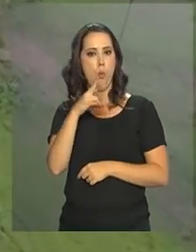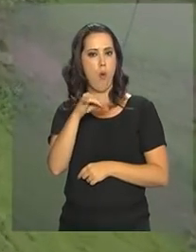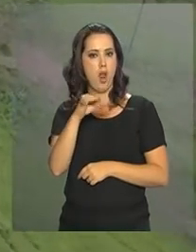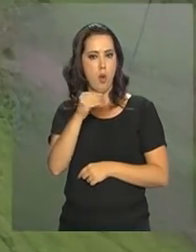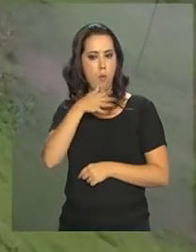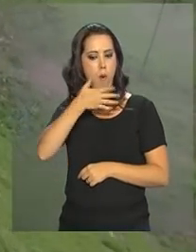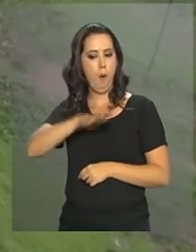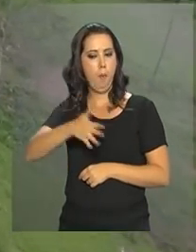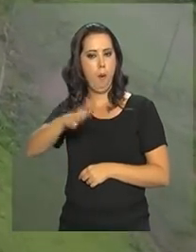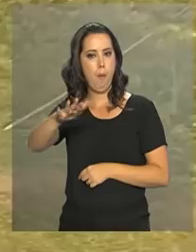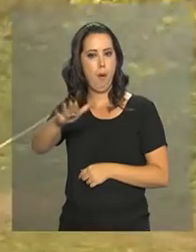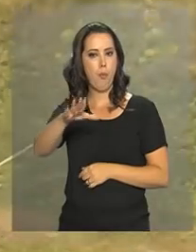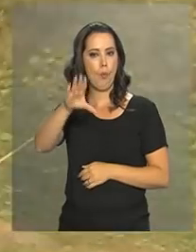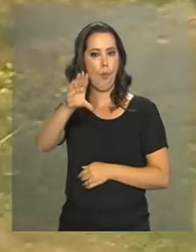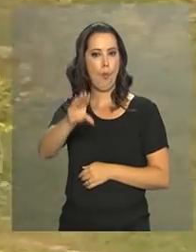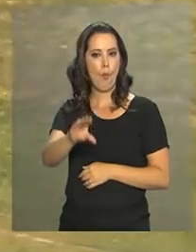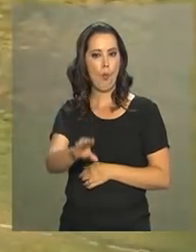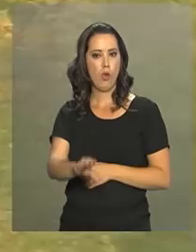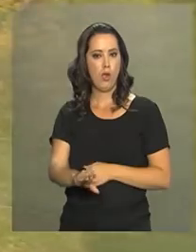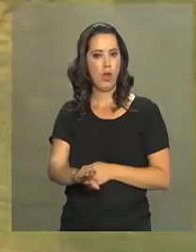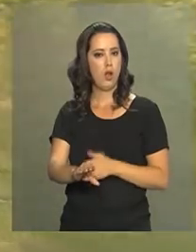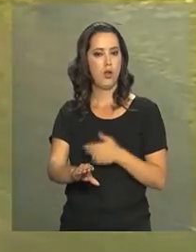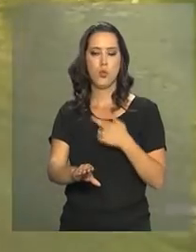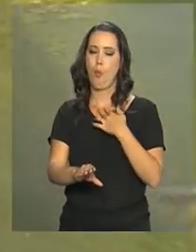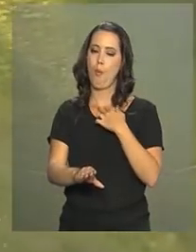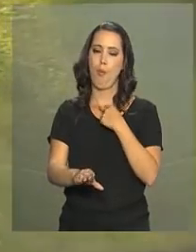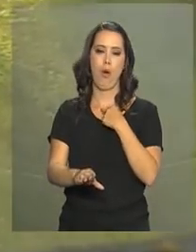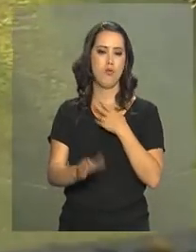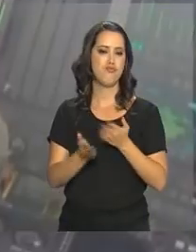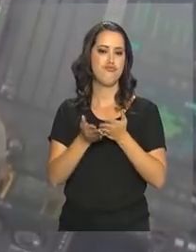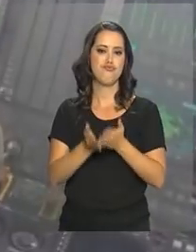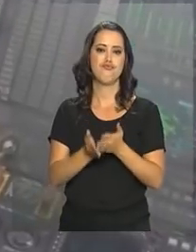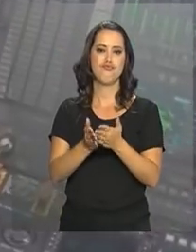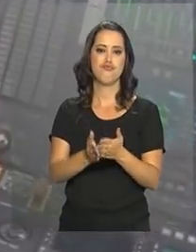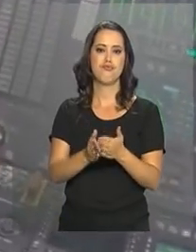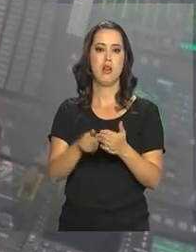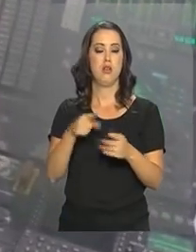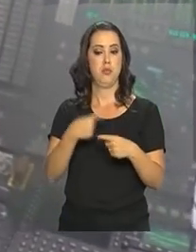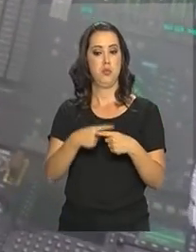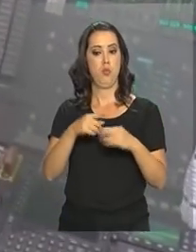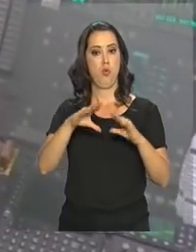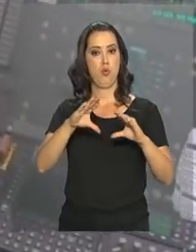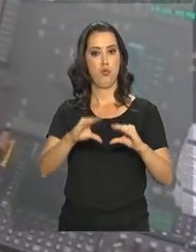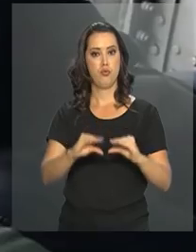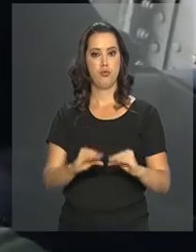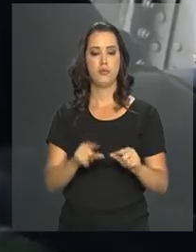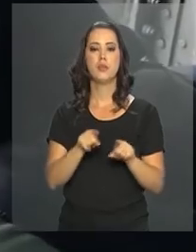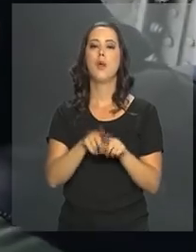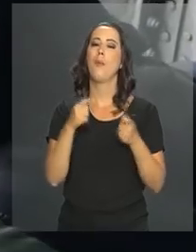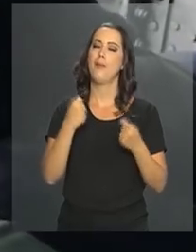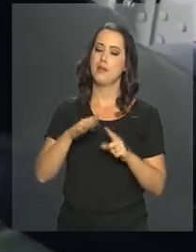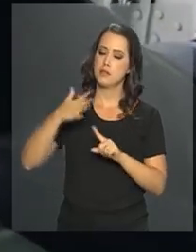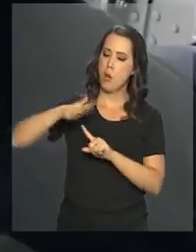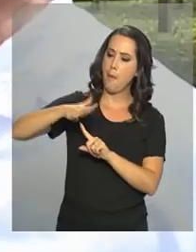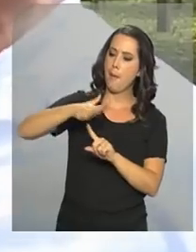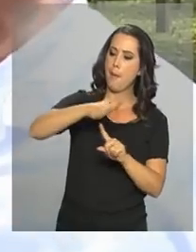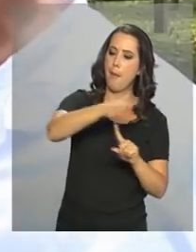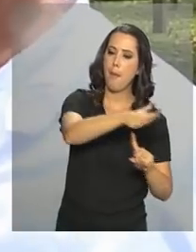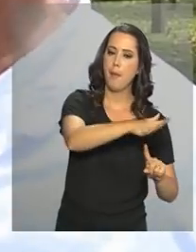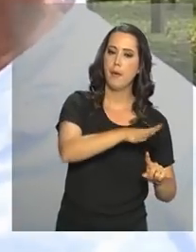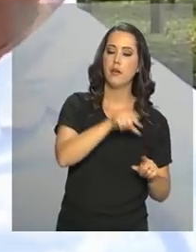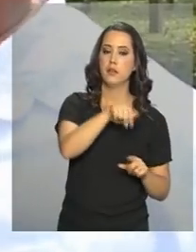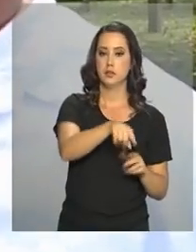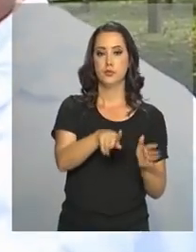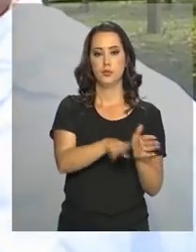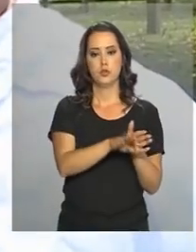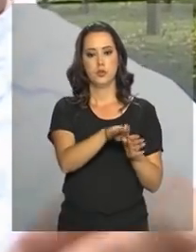o que dificulta a navegação. E é o acesso pelo ar que garante aos eleitores da localidade o direito de votar. Eu